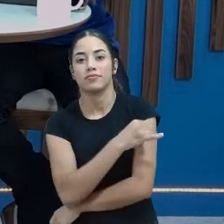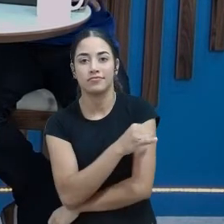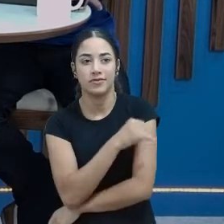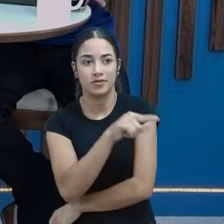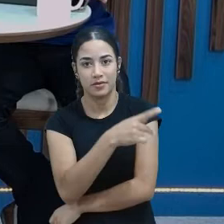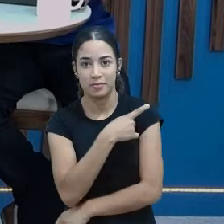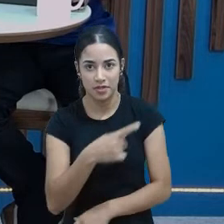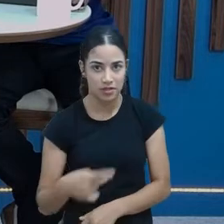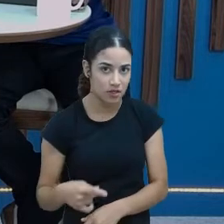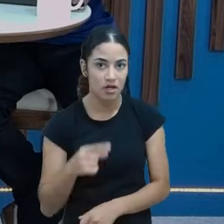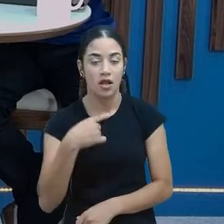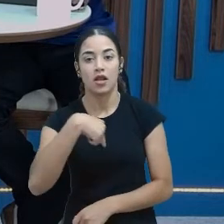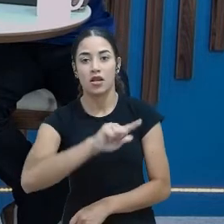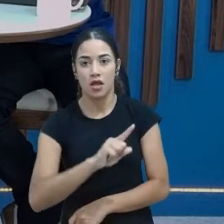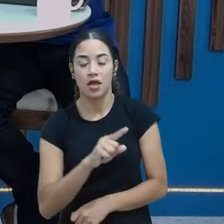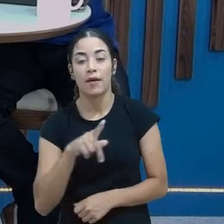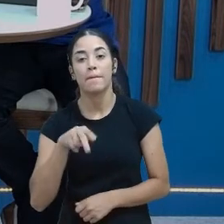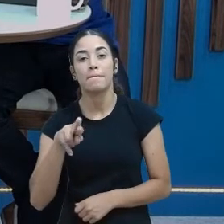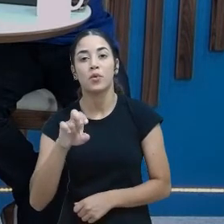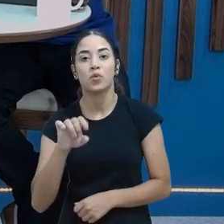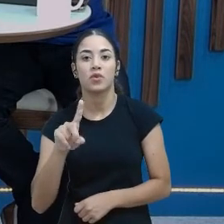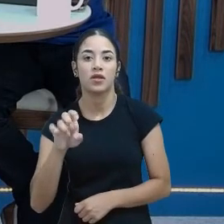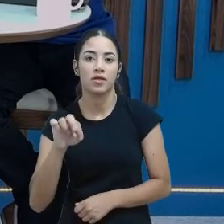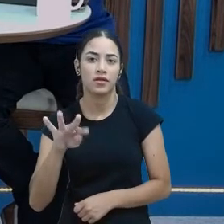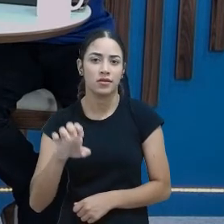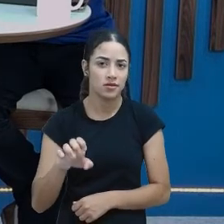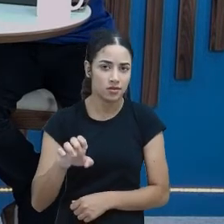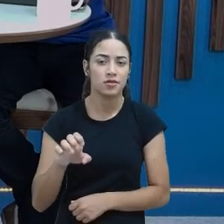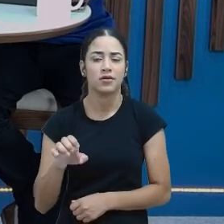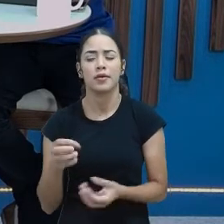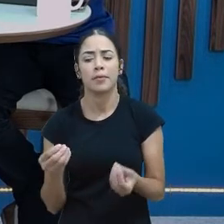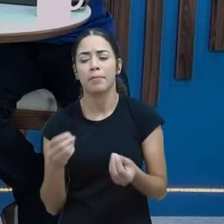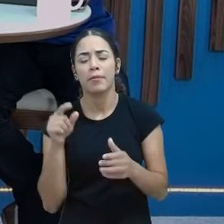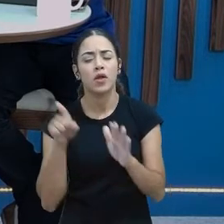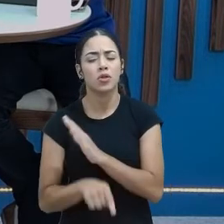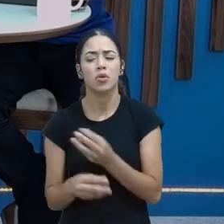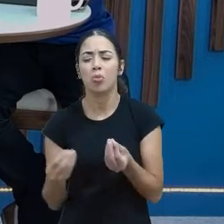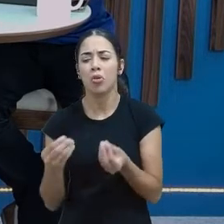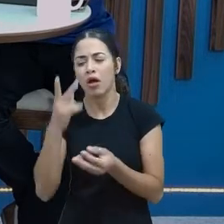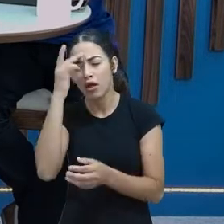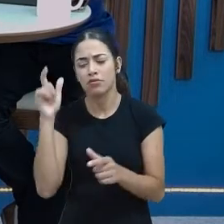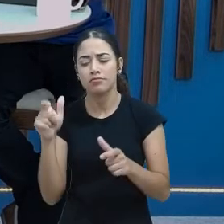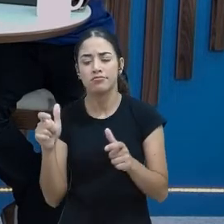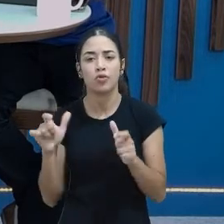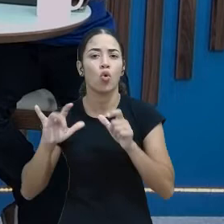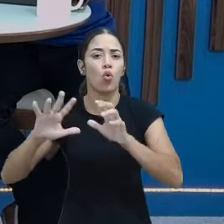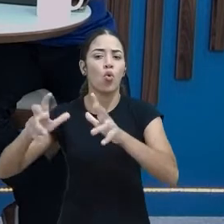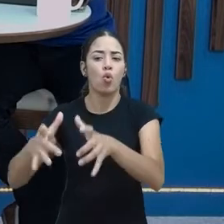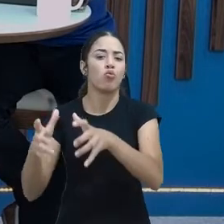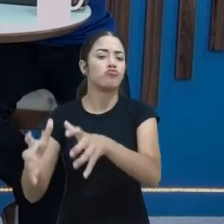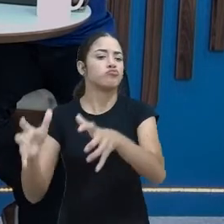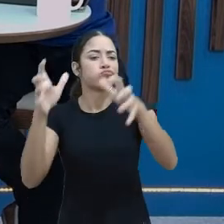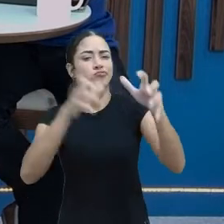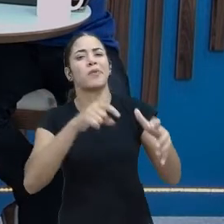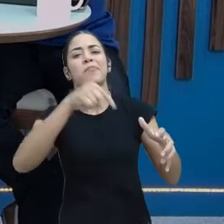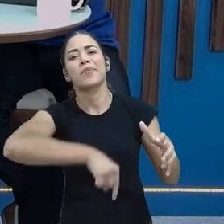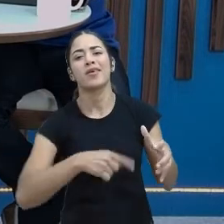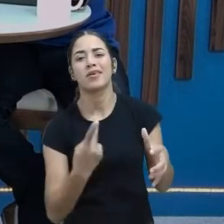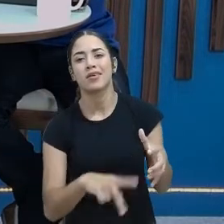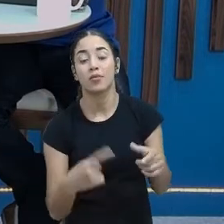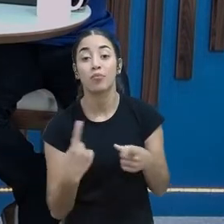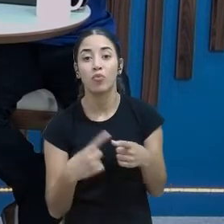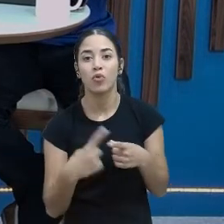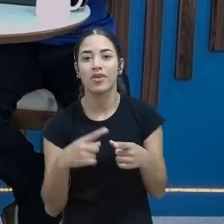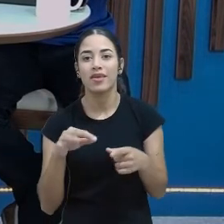época, Prudente de Moraes, disse: o que é que eu vou fazer com isso? Por que trouxeram esse povo para cá? Né? E aí, mas esses favelados, por que